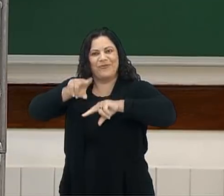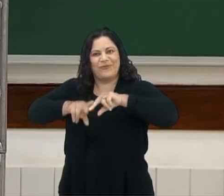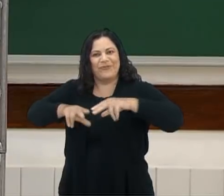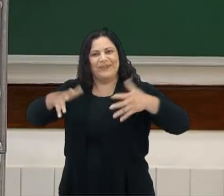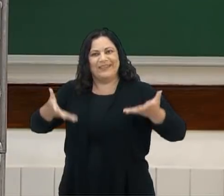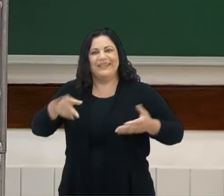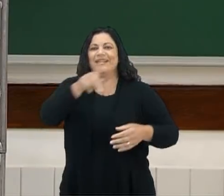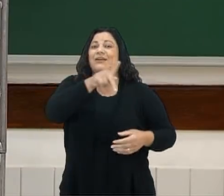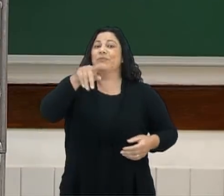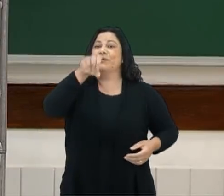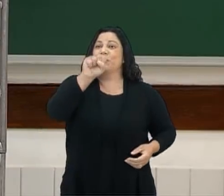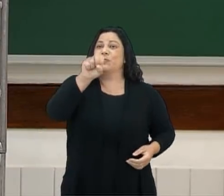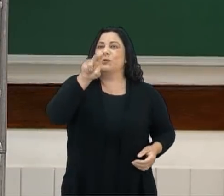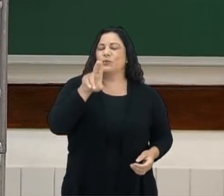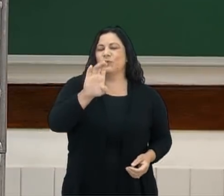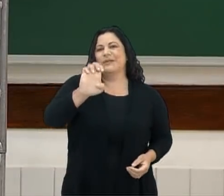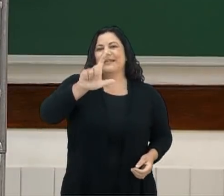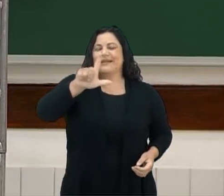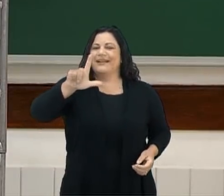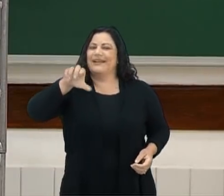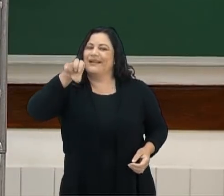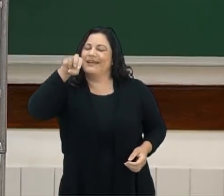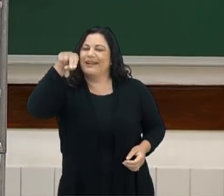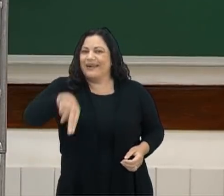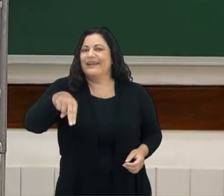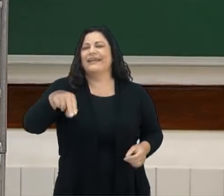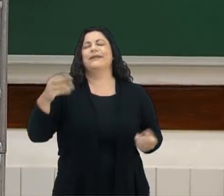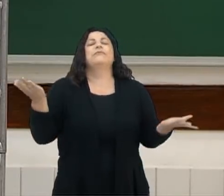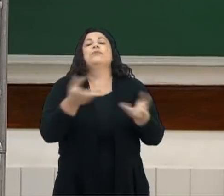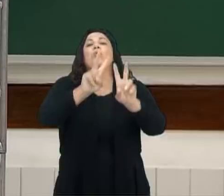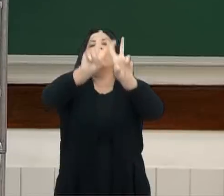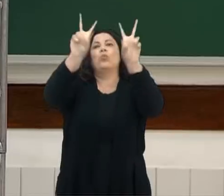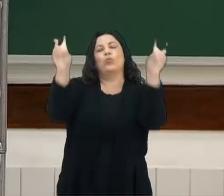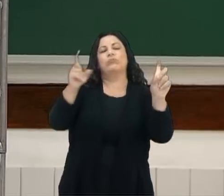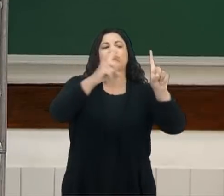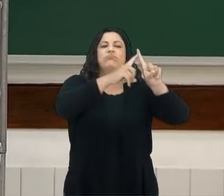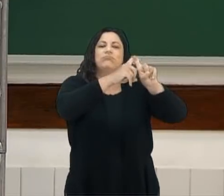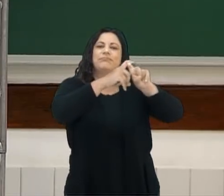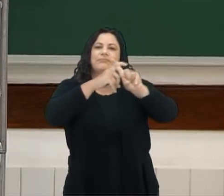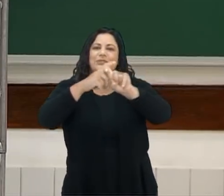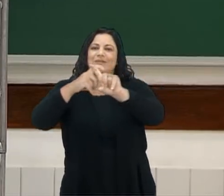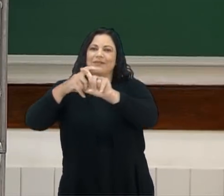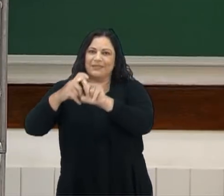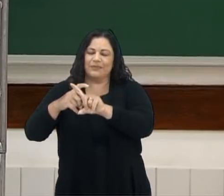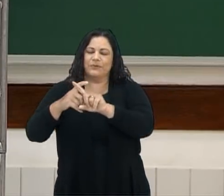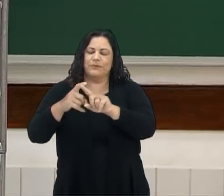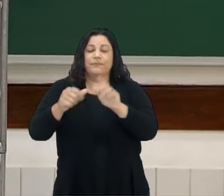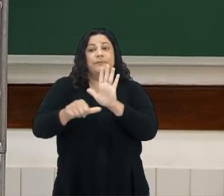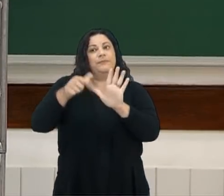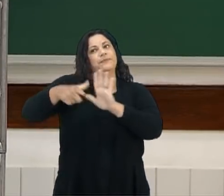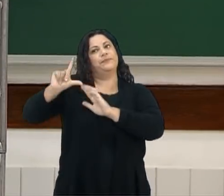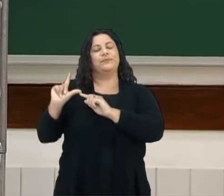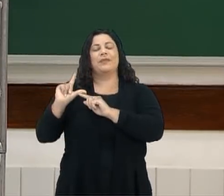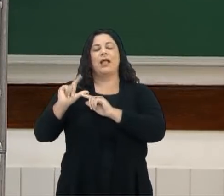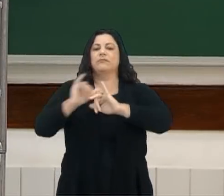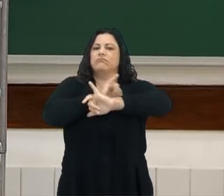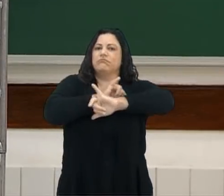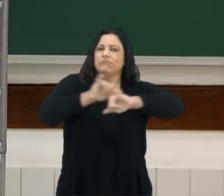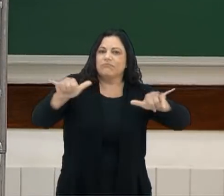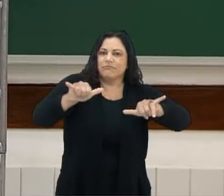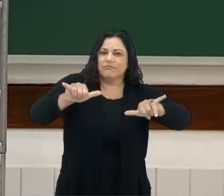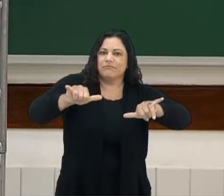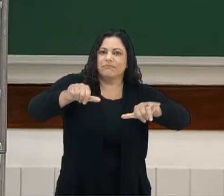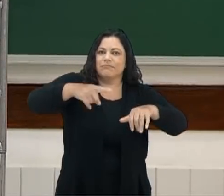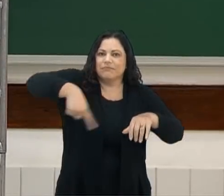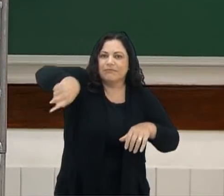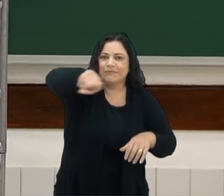sou a professora Suelen e hoje nós vamos falar sobre polígonos regulares. Mas primeiro eu tenho alguns recadinhos para você.